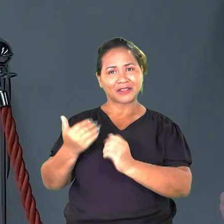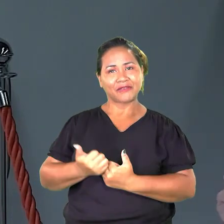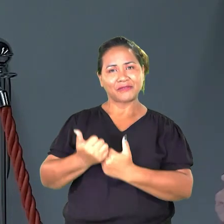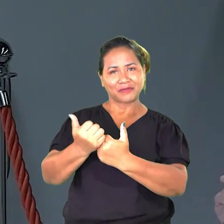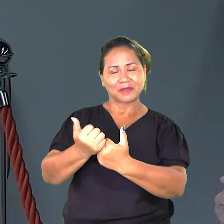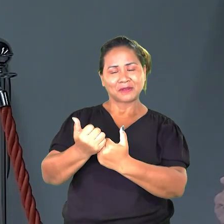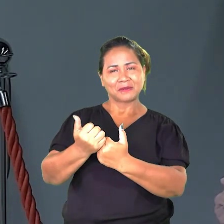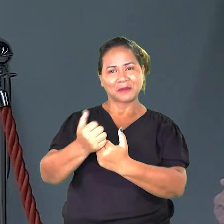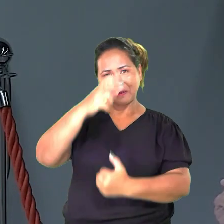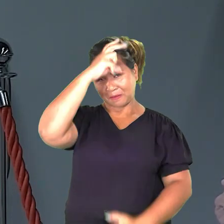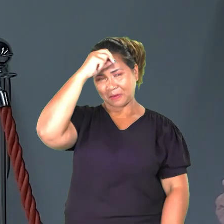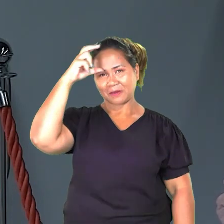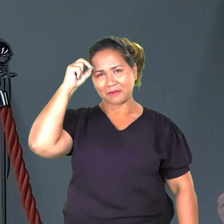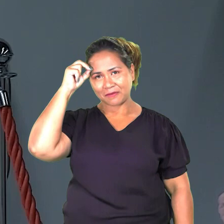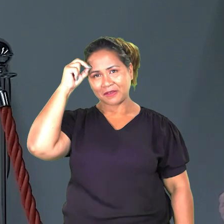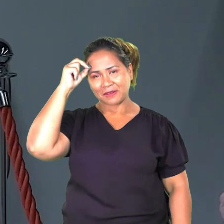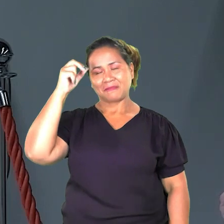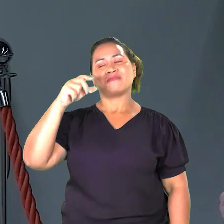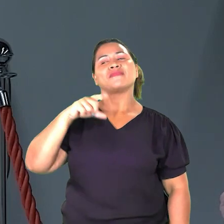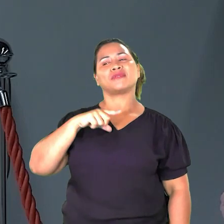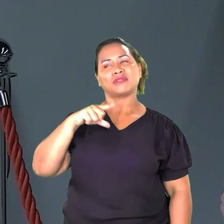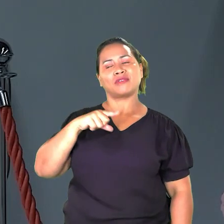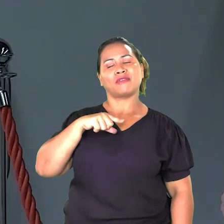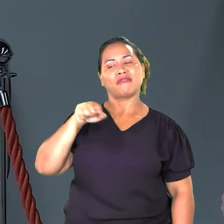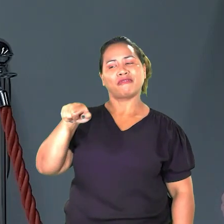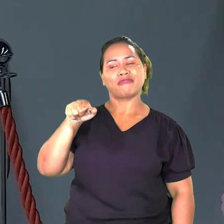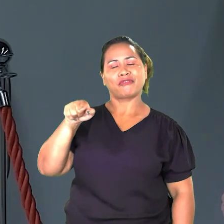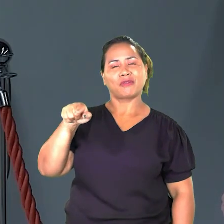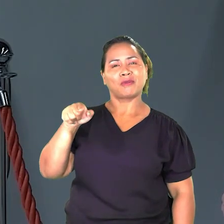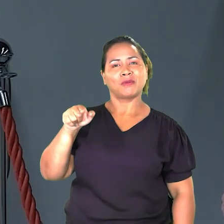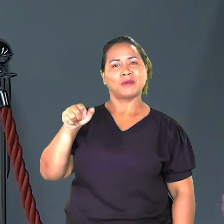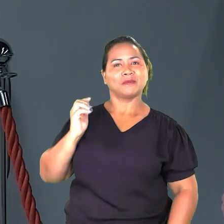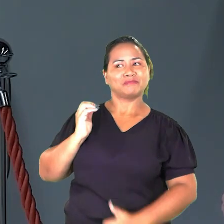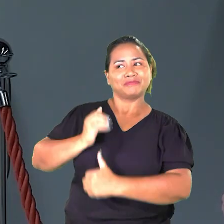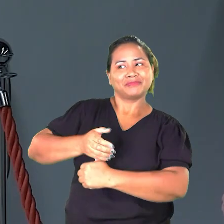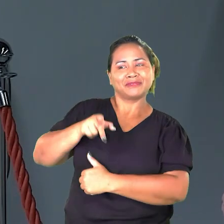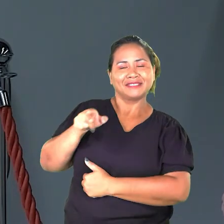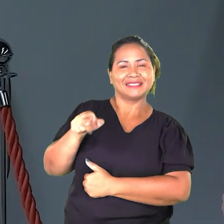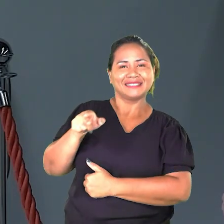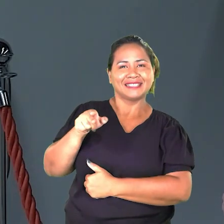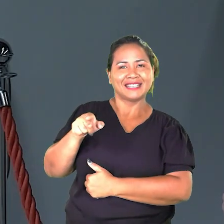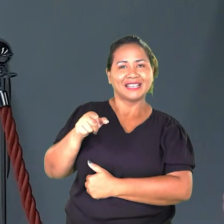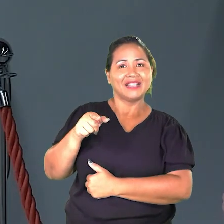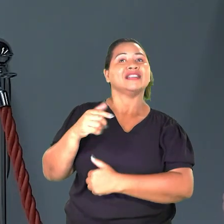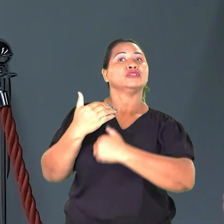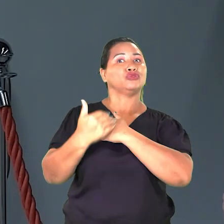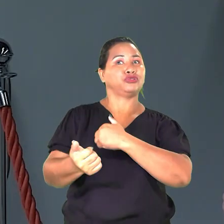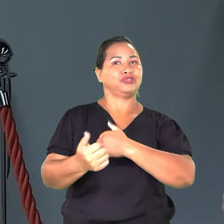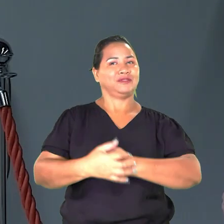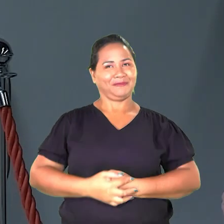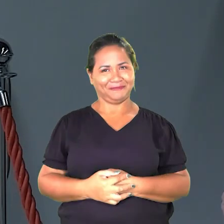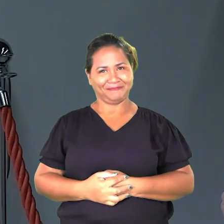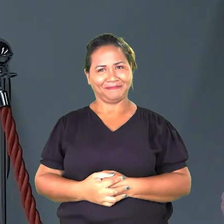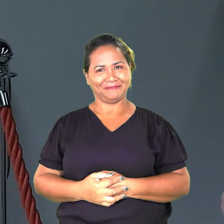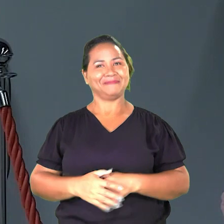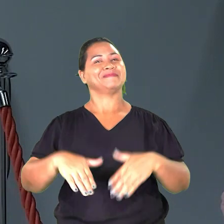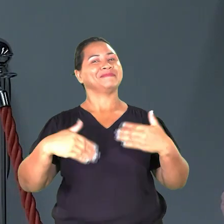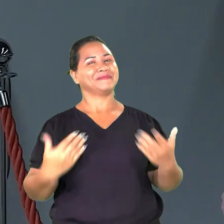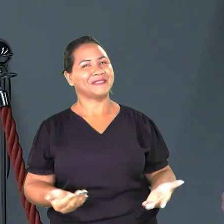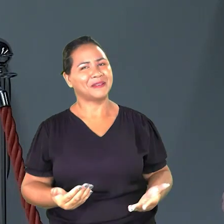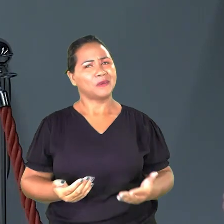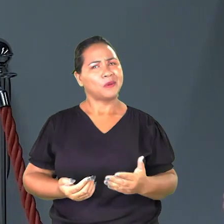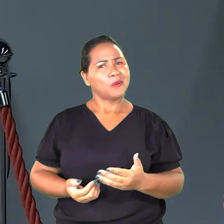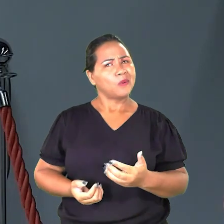ocorrido se o desembargador Regis Fernandes de Oliveira, então vice-prefeito de São Paulo, houvesse assumido o comando da cidade, o que na